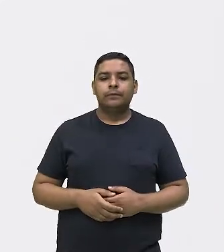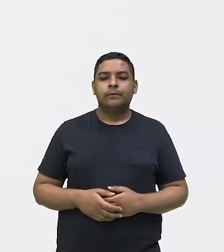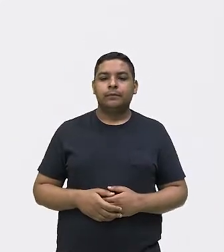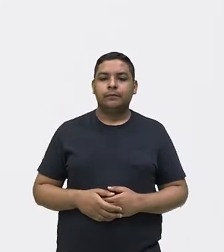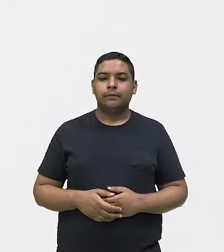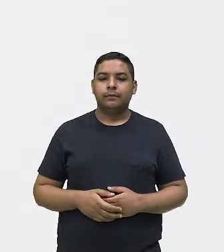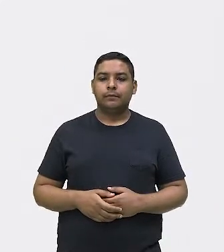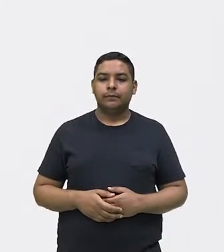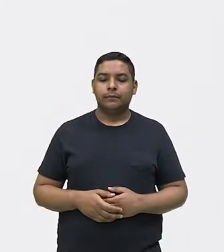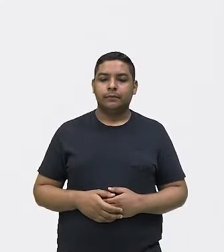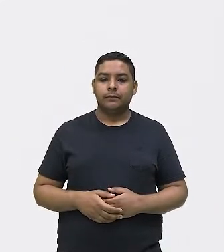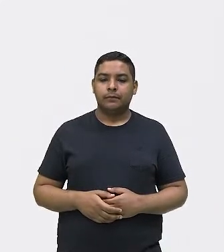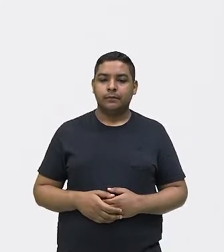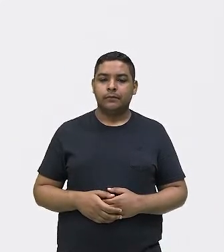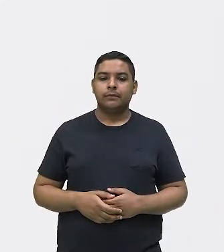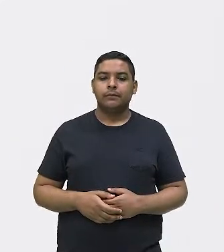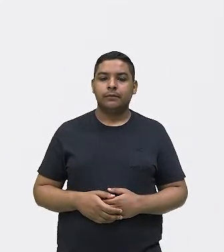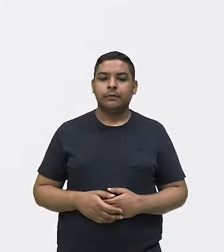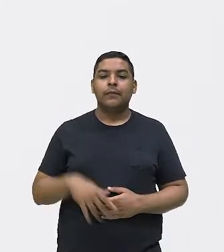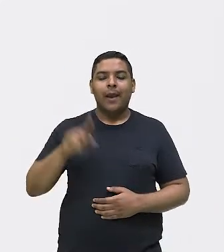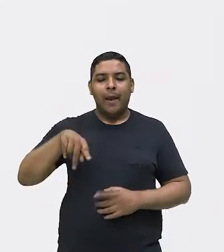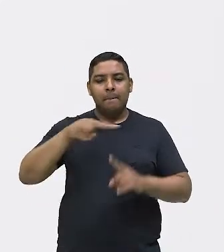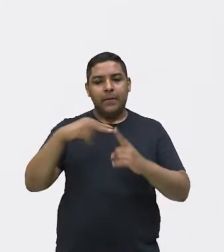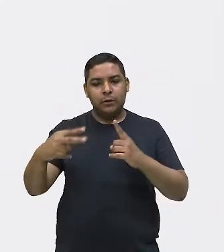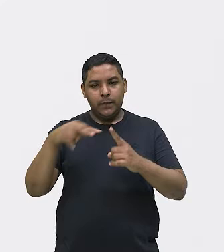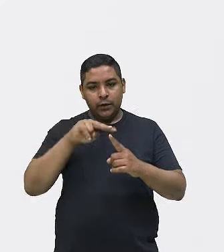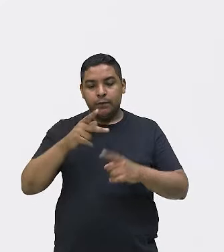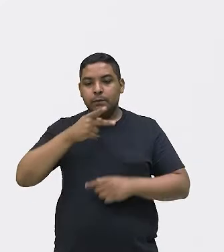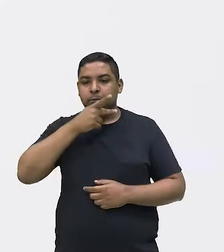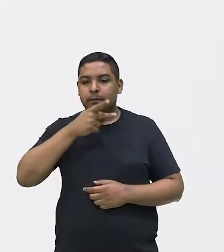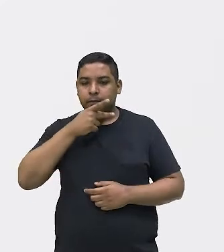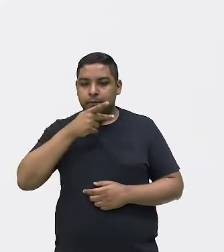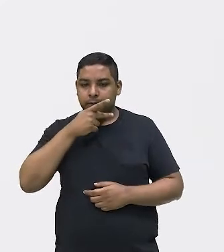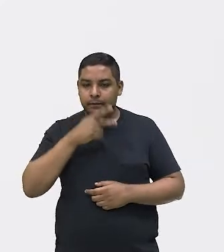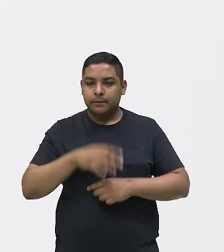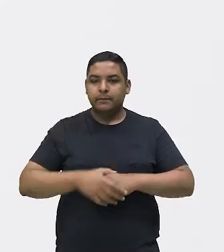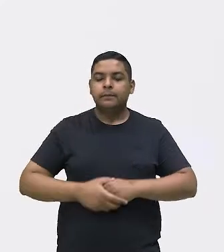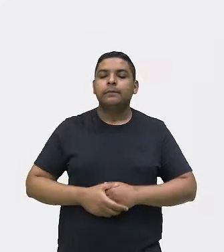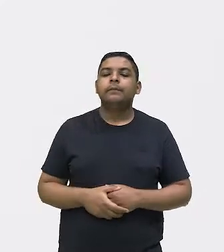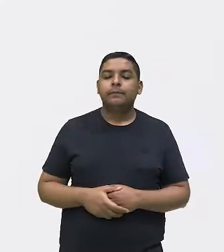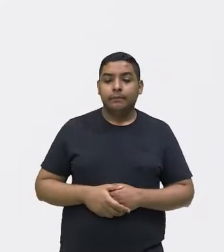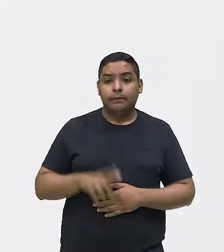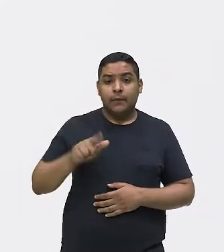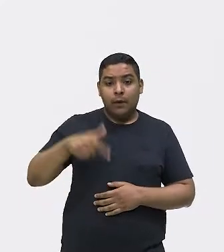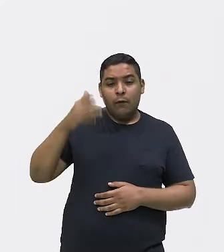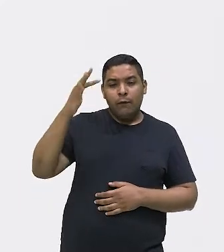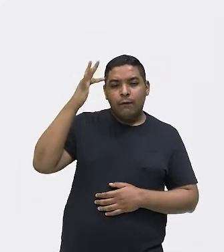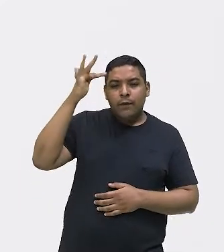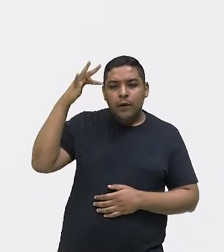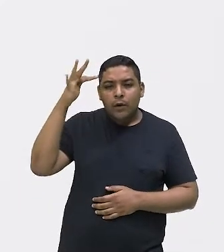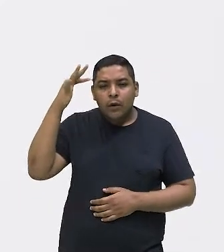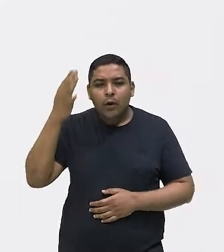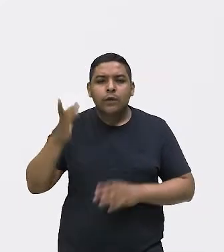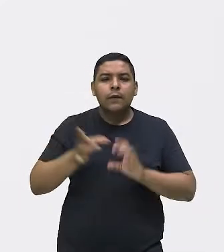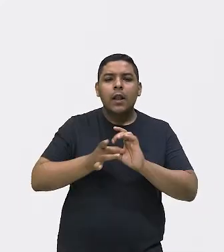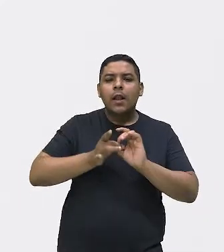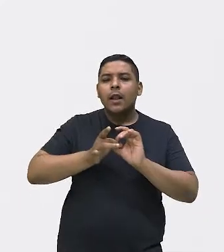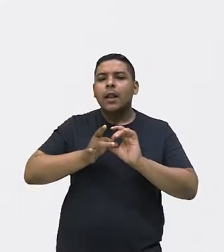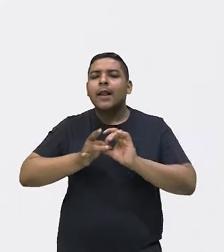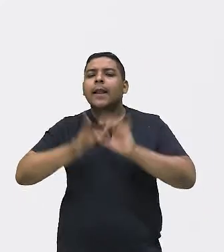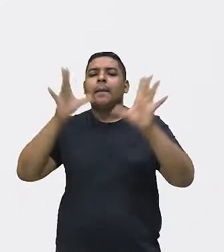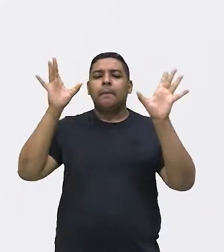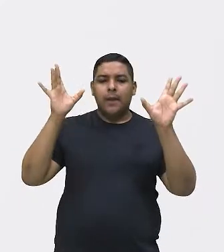sobre a ótica na perspectiva platônica, né? Então, é o filósofo, aquele que se libertou da corrente,